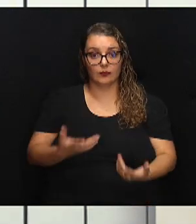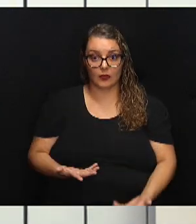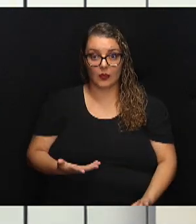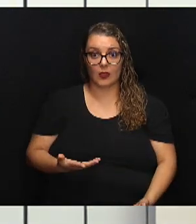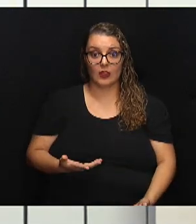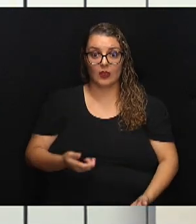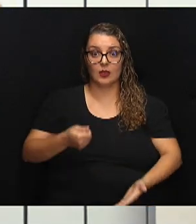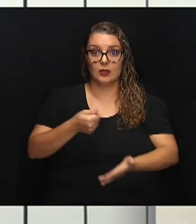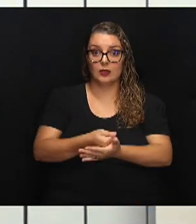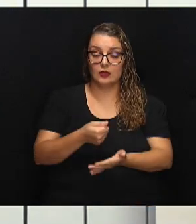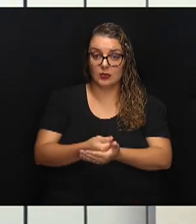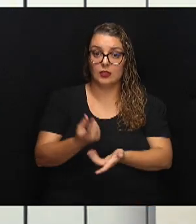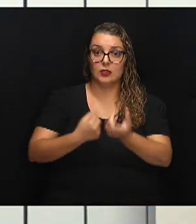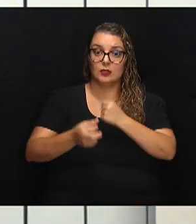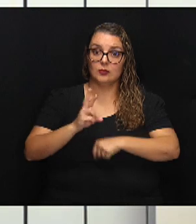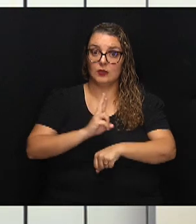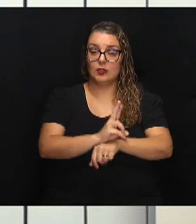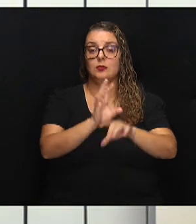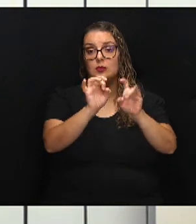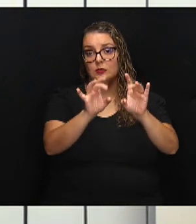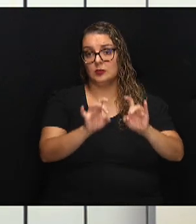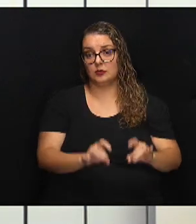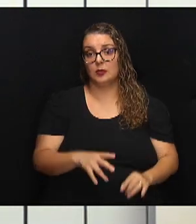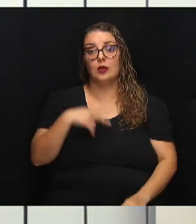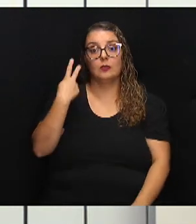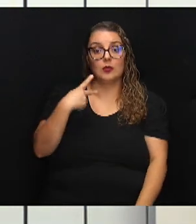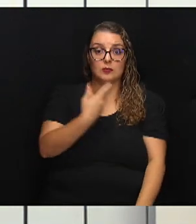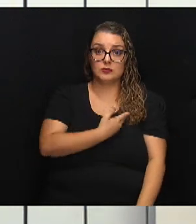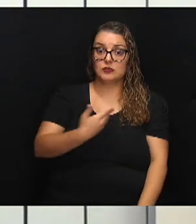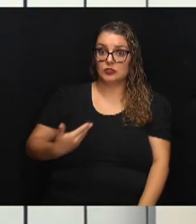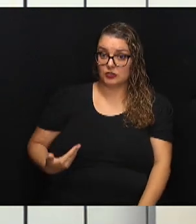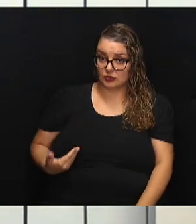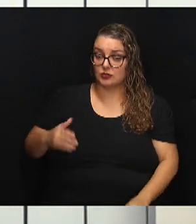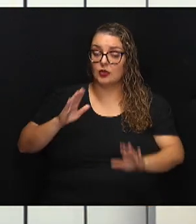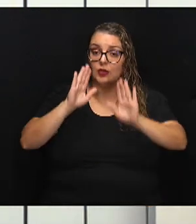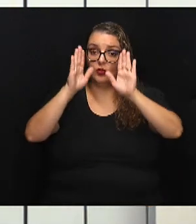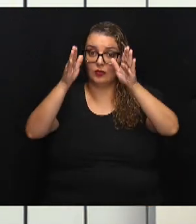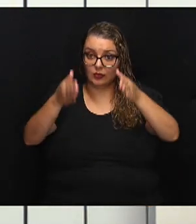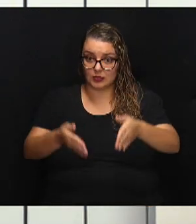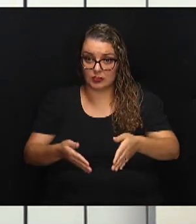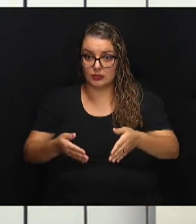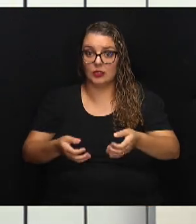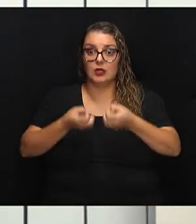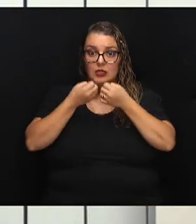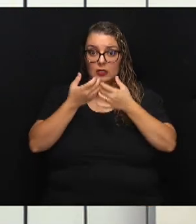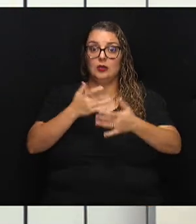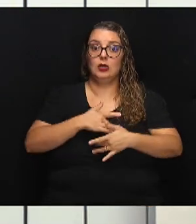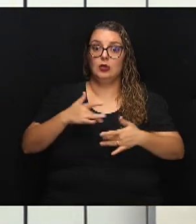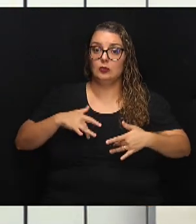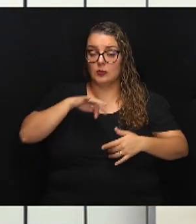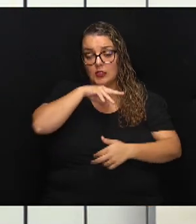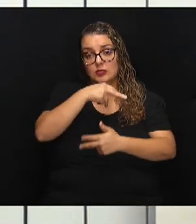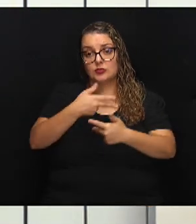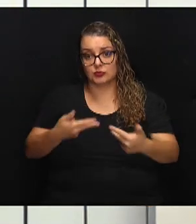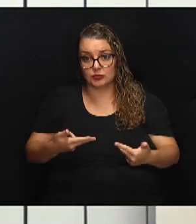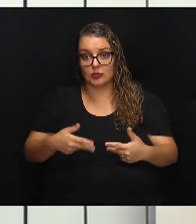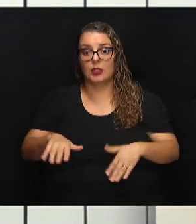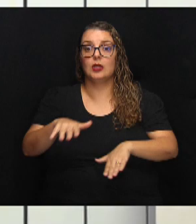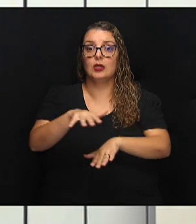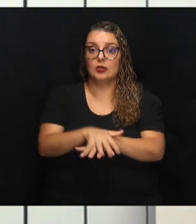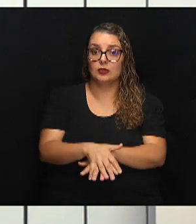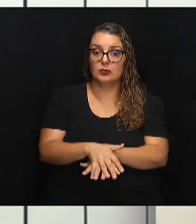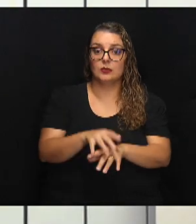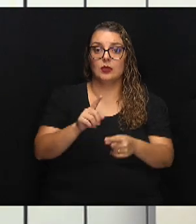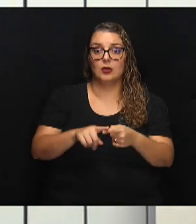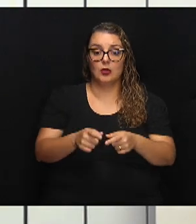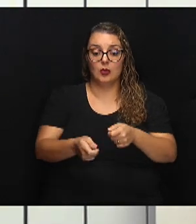garantir recursos específicos para políticas públicas voltadas ao bem-estar dos animais, incluindo